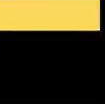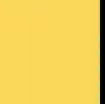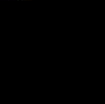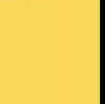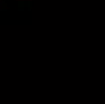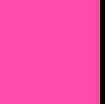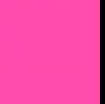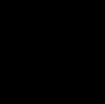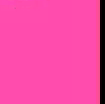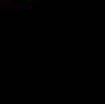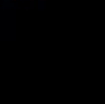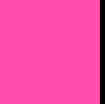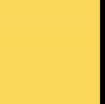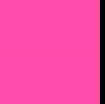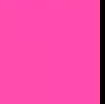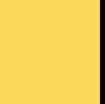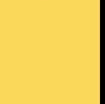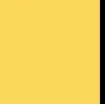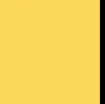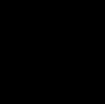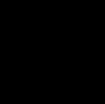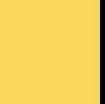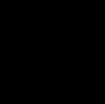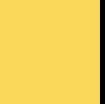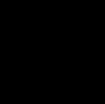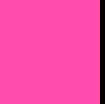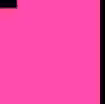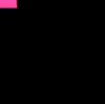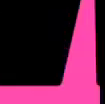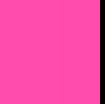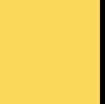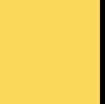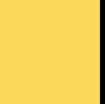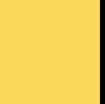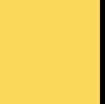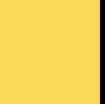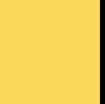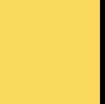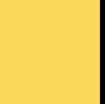Web Rádio Marília TV FM.